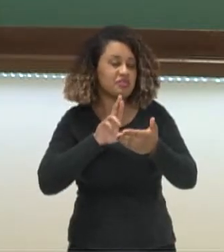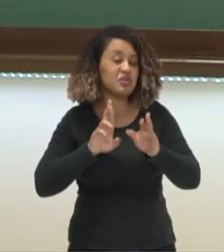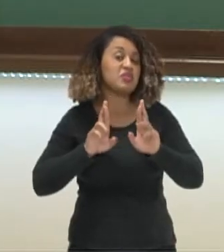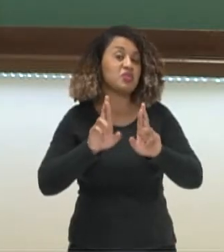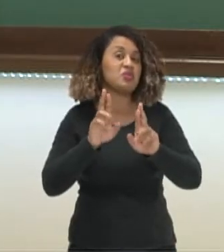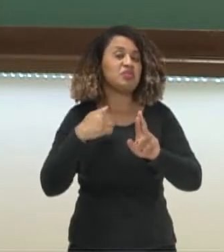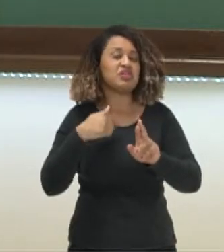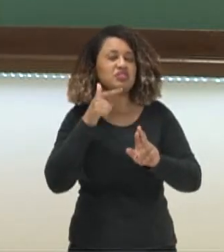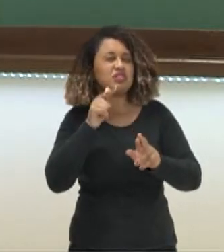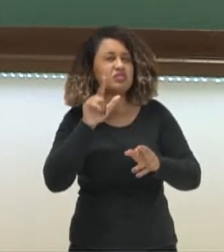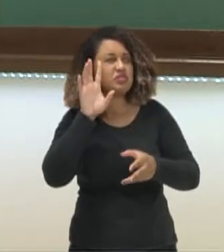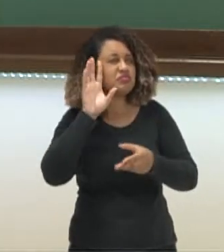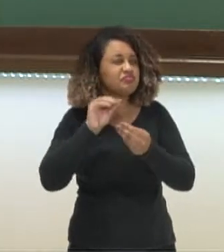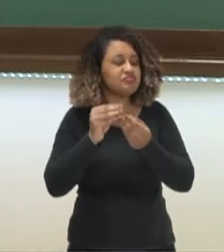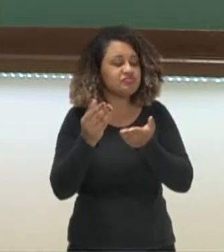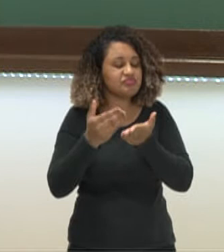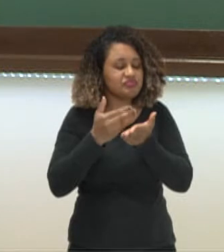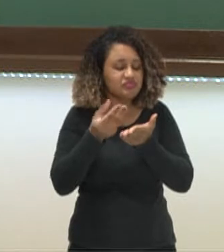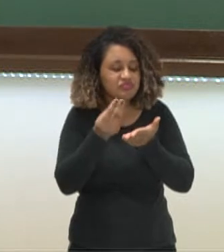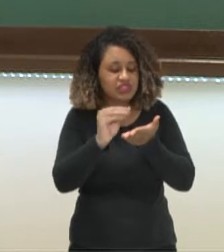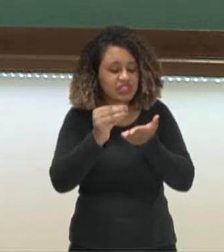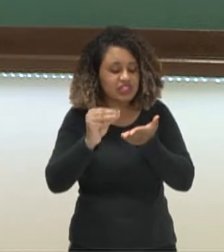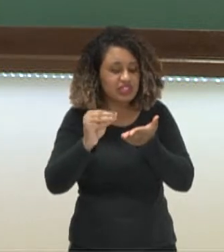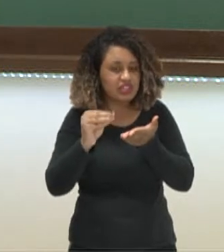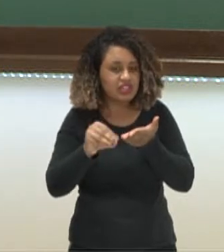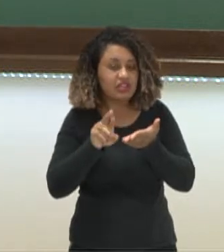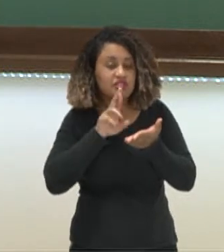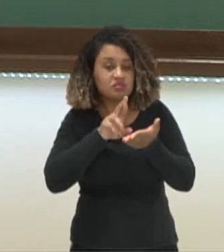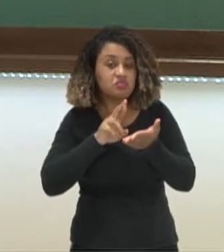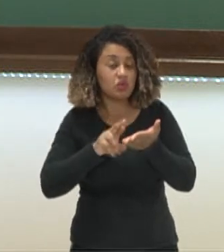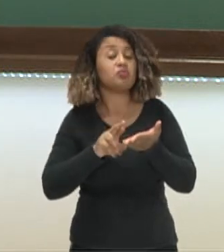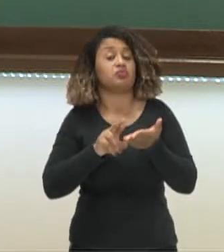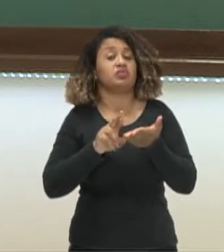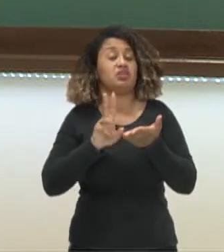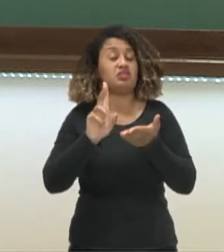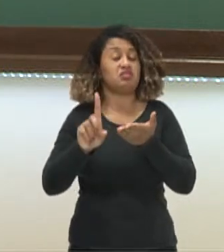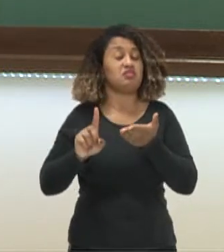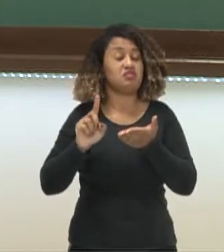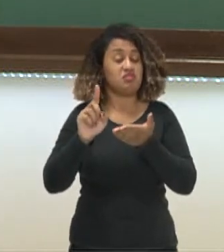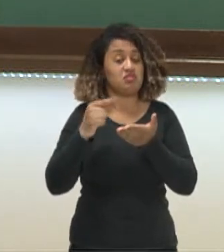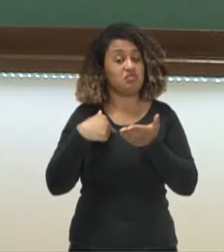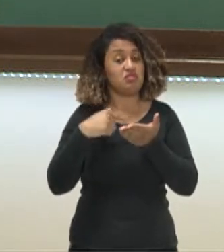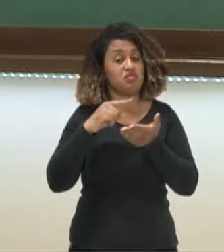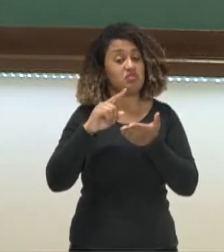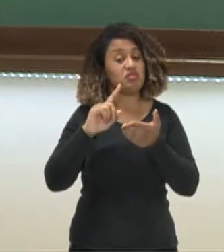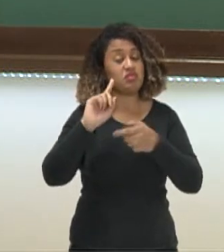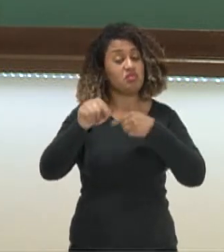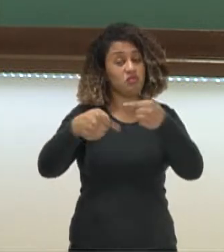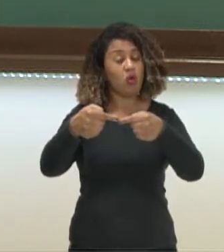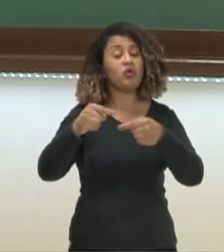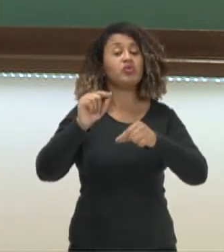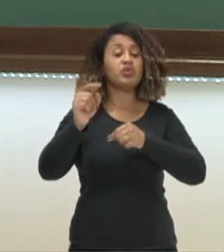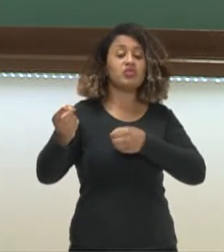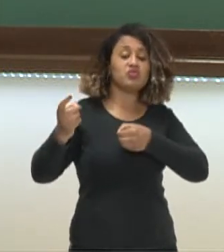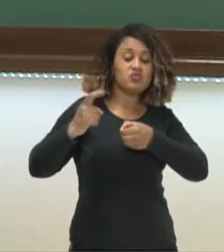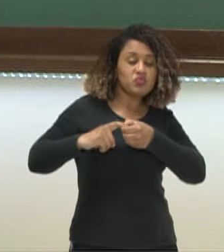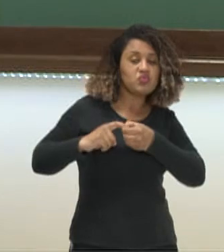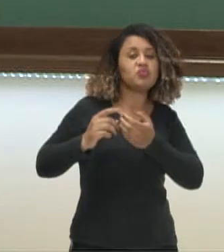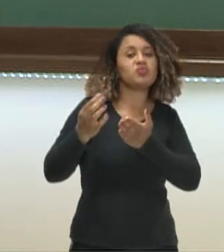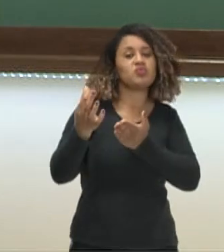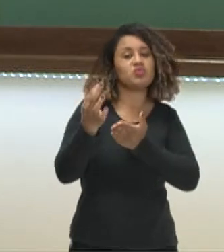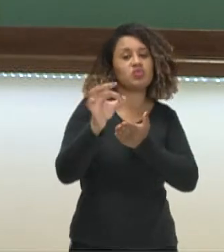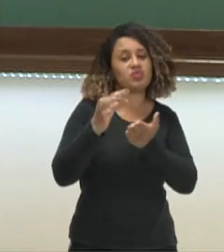espero que você pegue seu caderno, faça anotação e você tente resolver. Porque na sequência nós vamos retornar